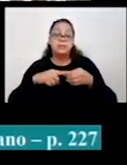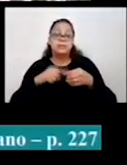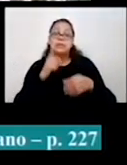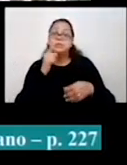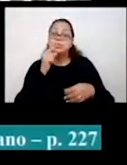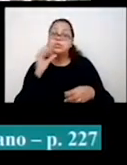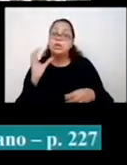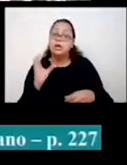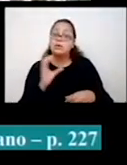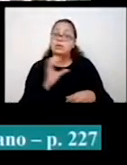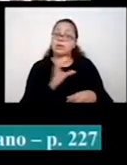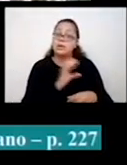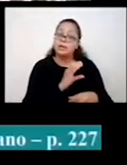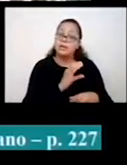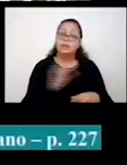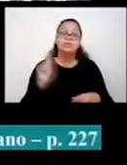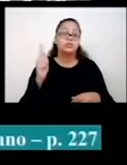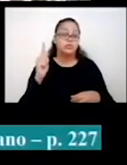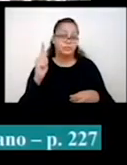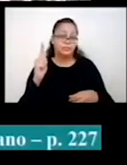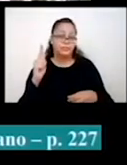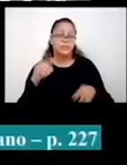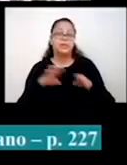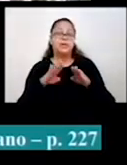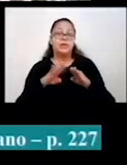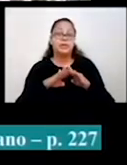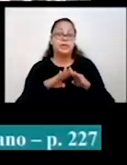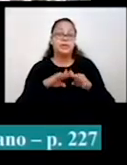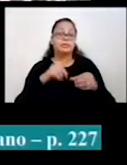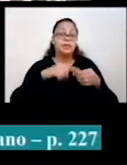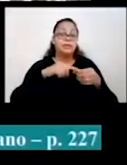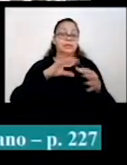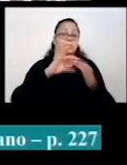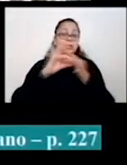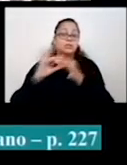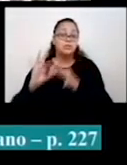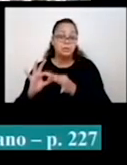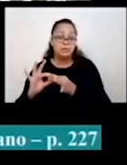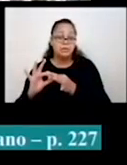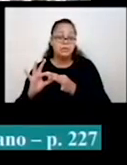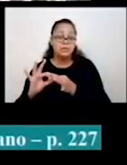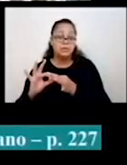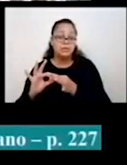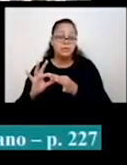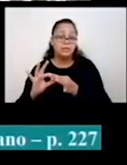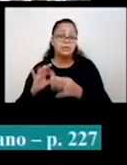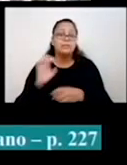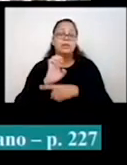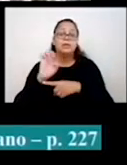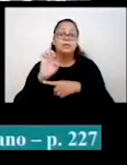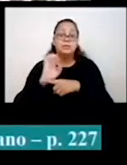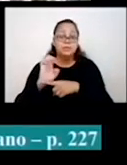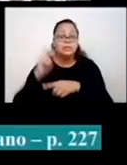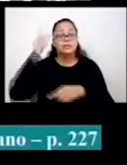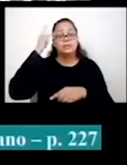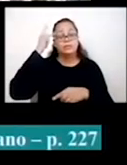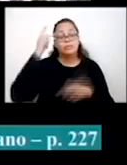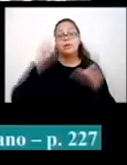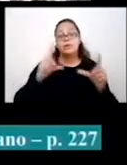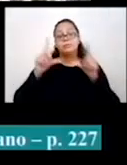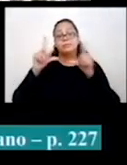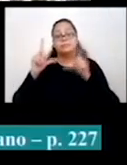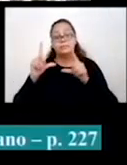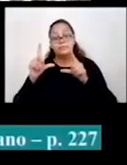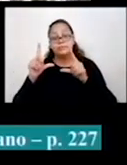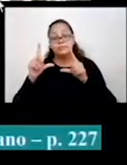como Caldas Novas, no estado de Goiás, e Olímpia, nossa cidade vizinha aqui, município vizinho, no estado de São Paulo. Nós temos, inclusive,